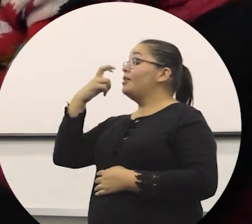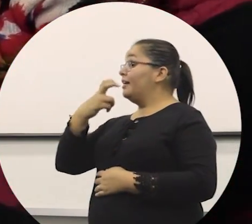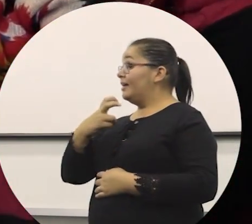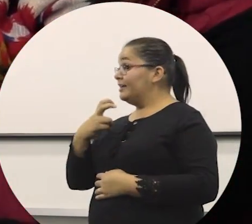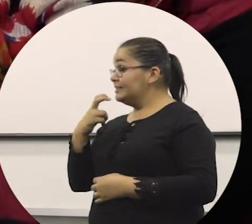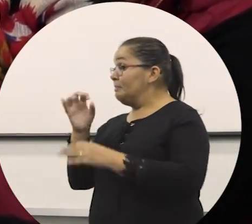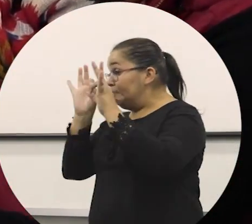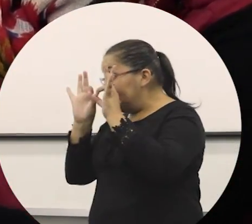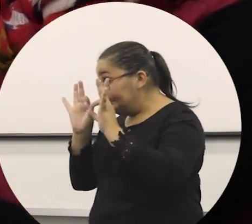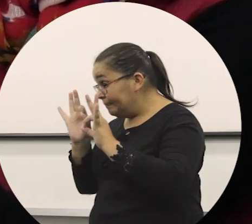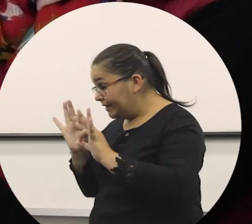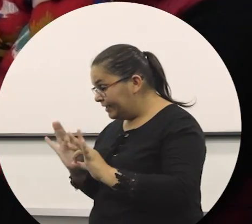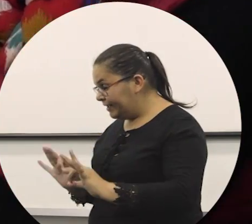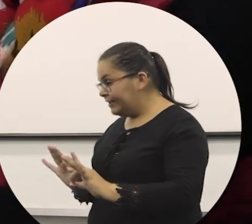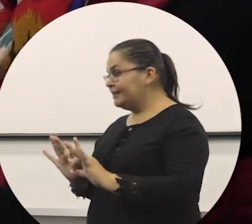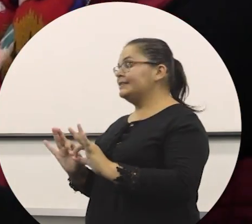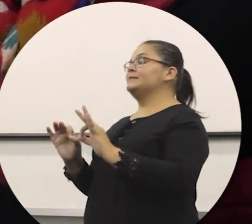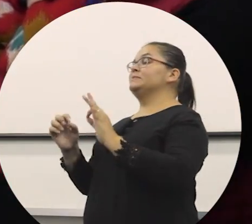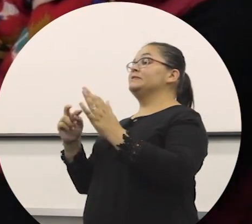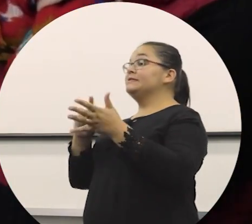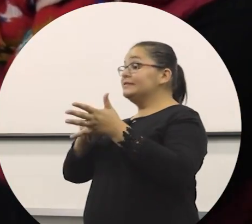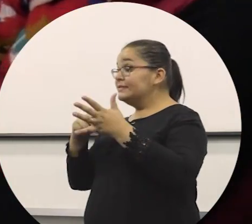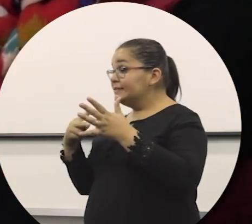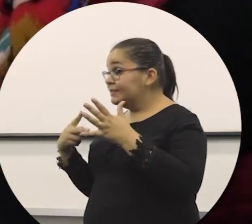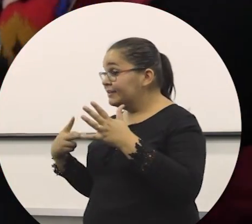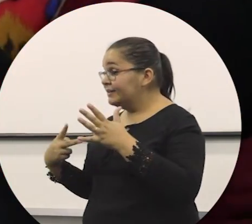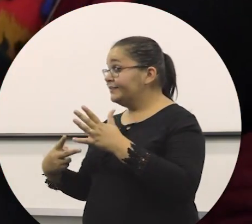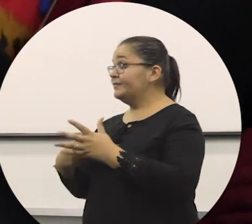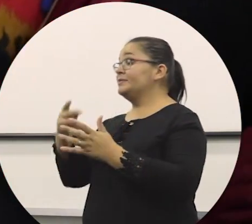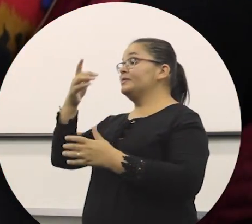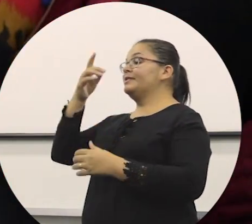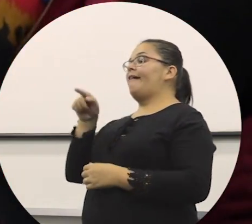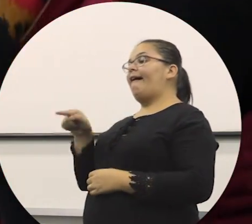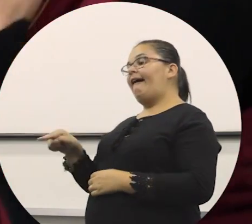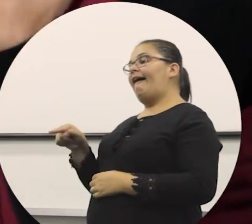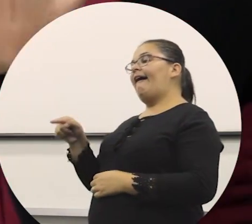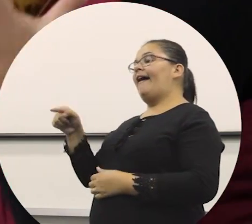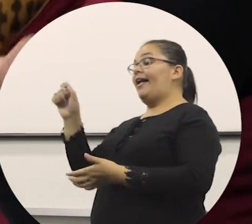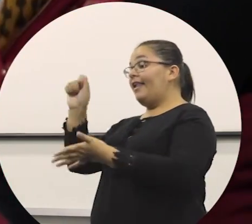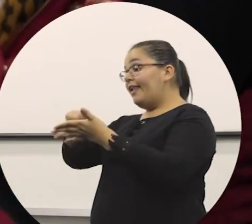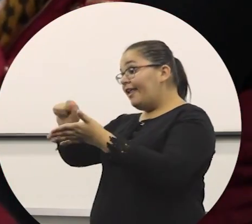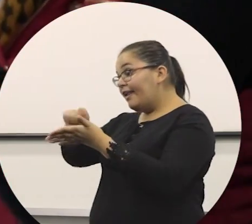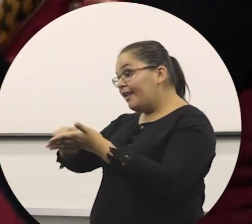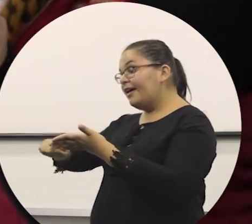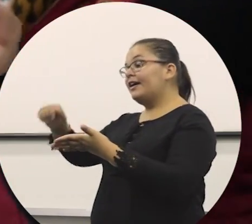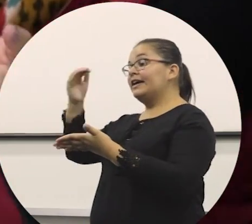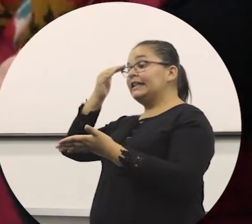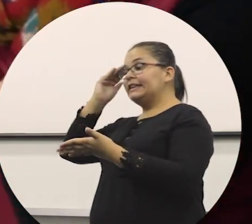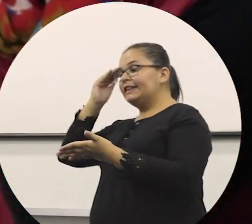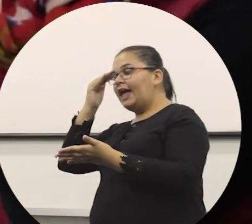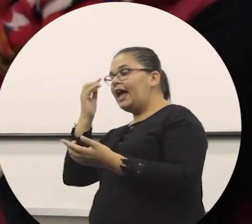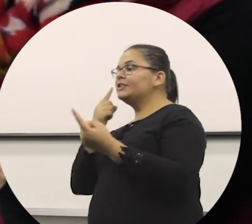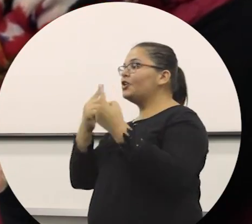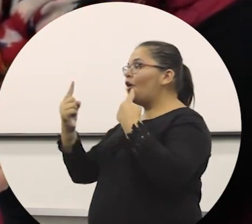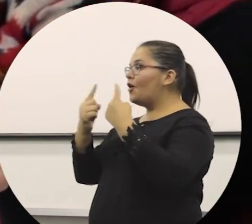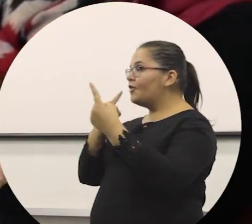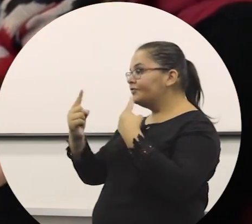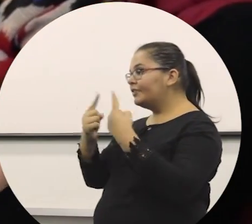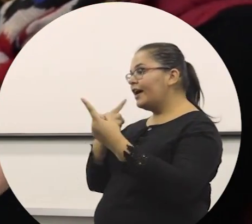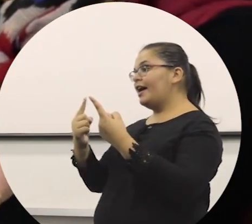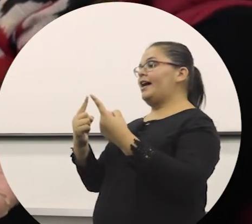oralizado, de fato, indica, pressupõe que ela produz uma conversa,